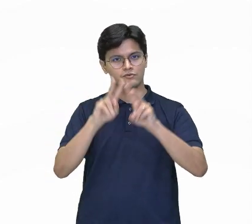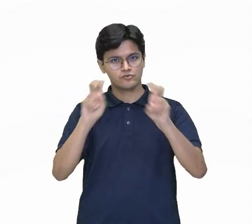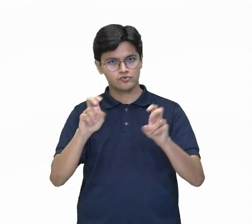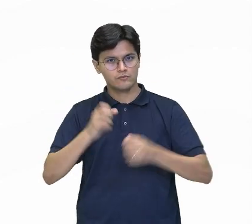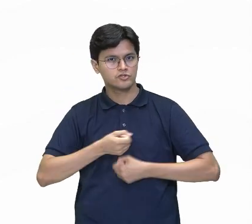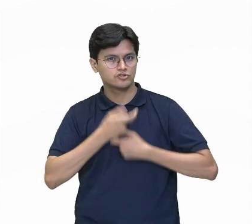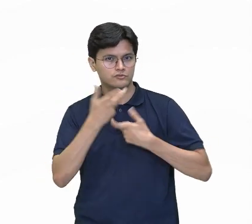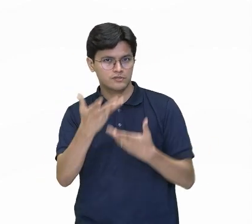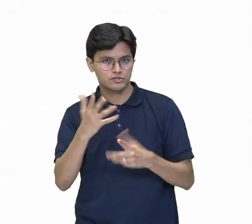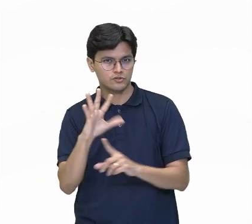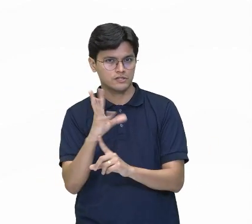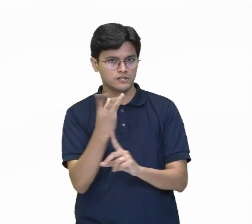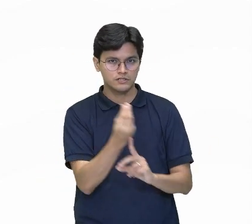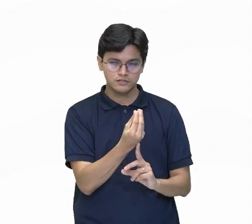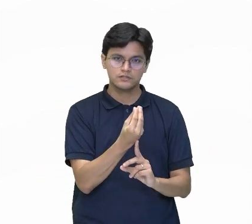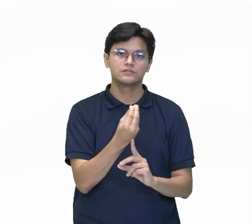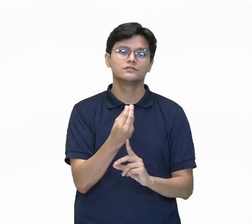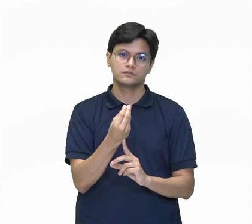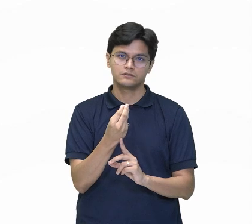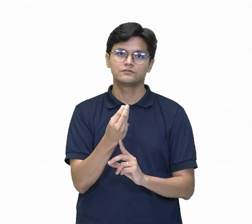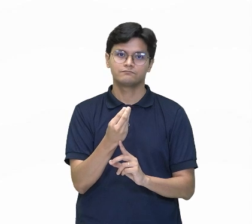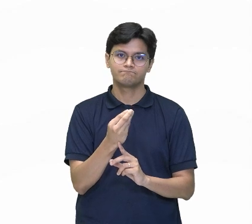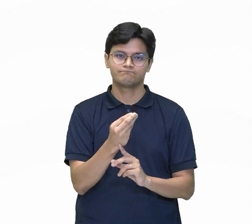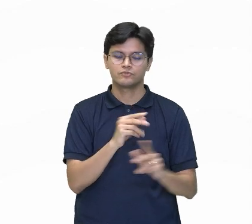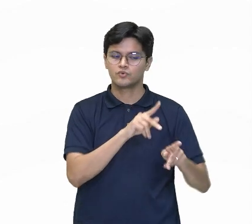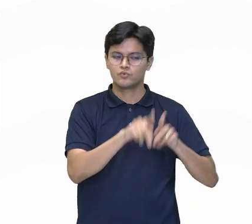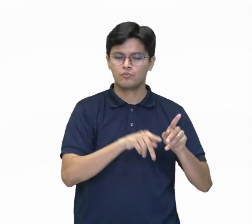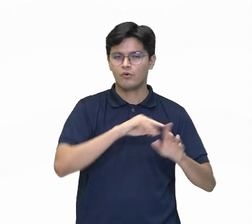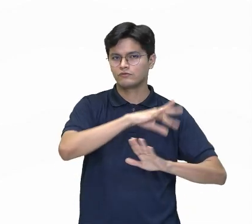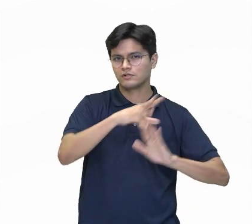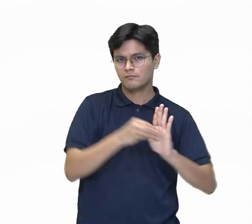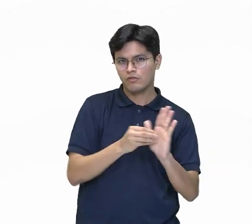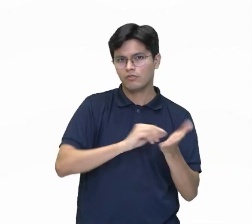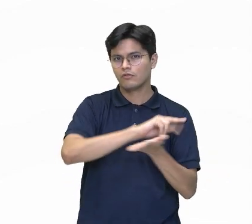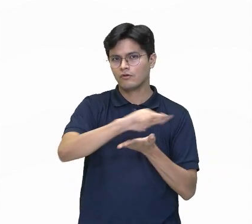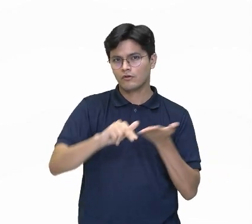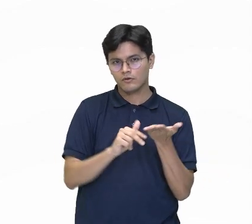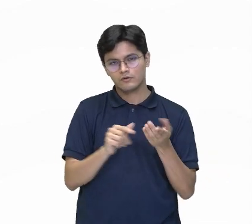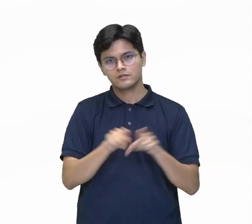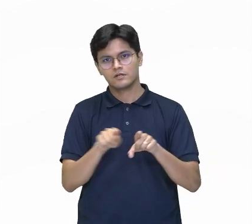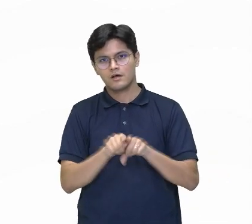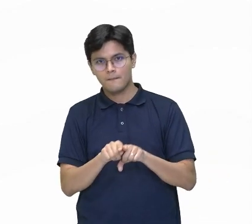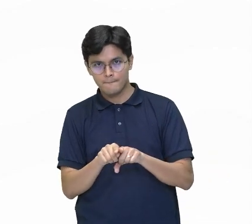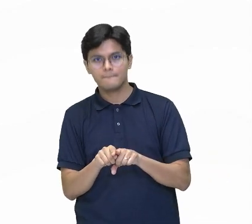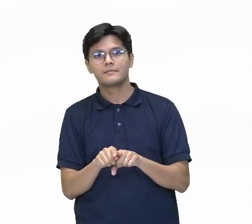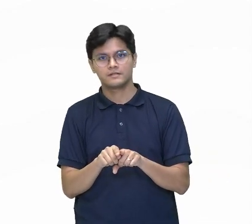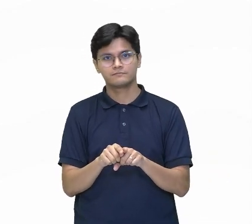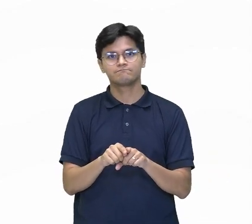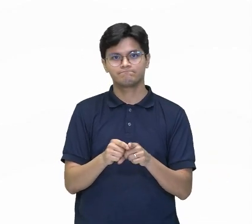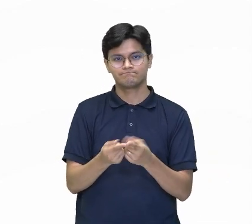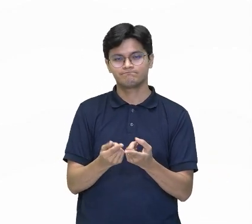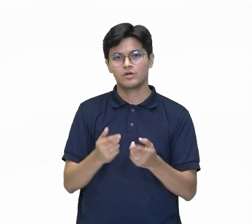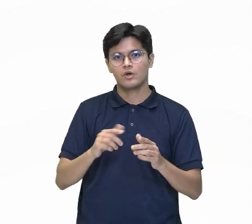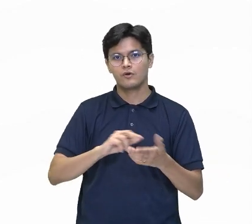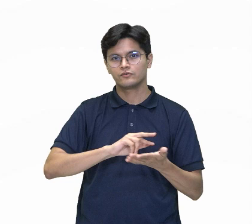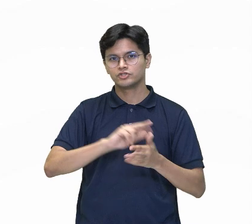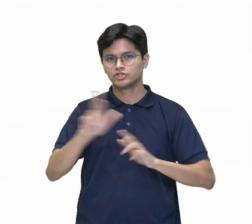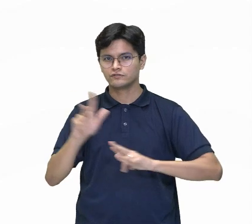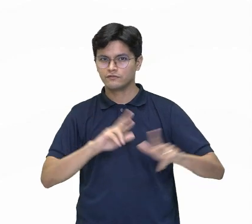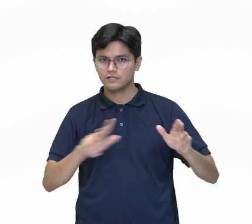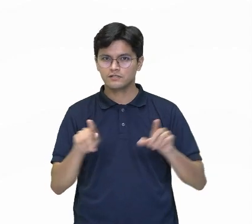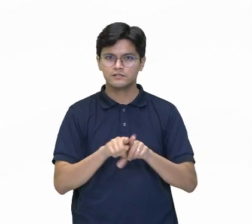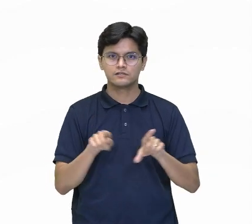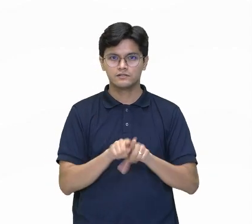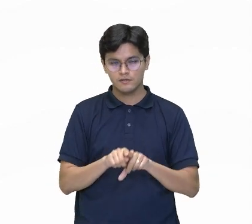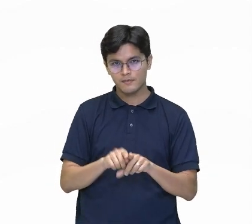manifestações artísticas dos diversos povos amazônicos, a alteridade, o multiculturalismo, o